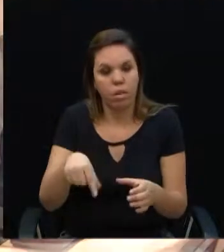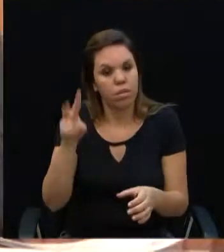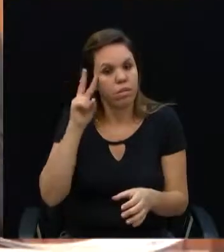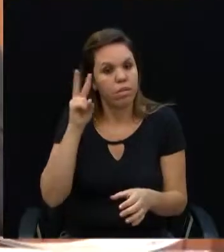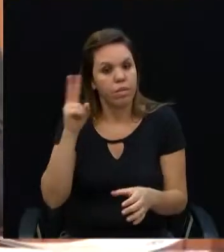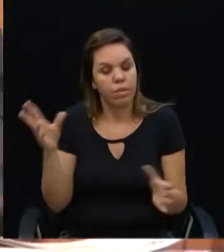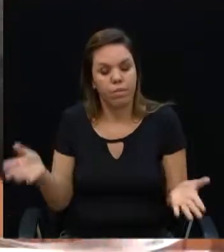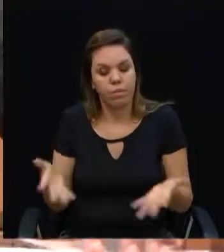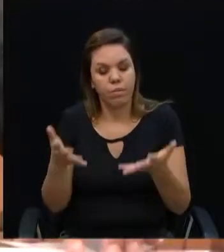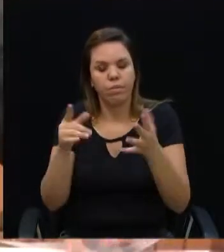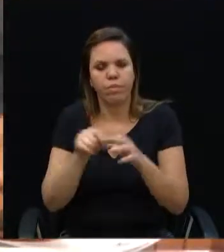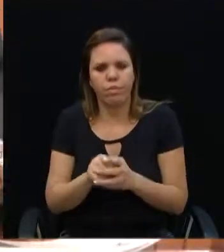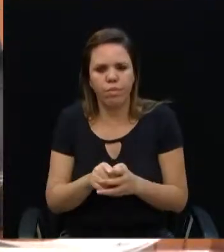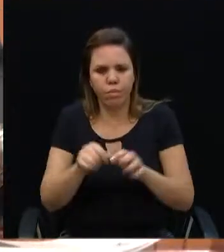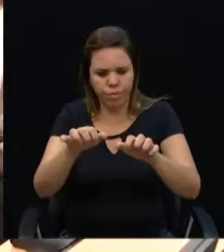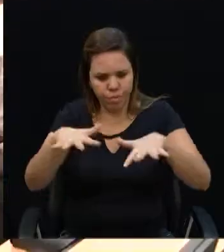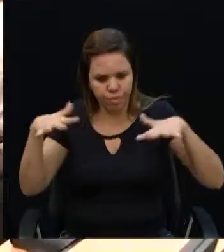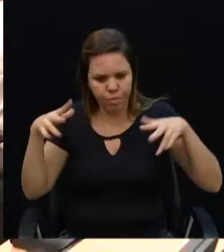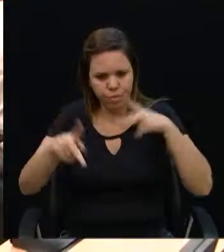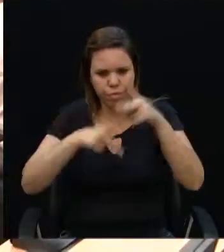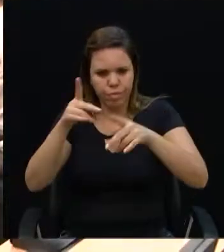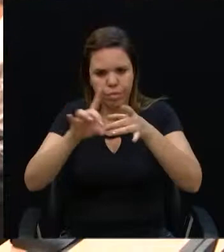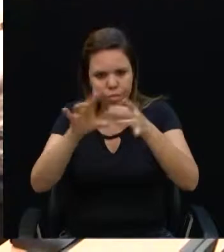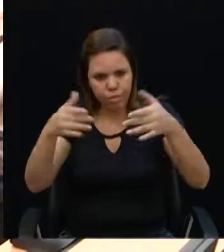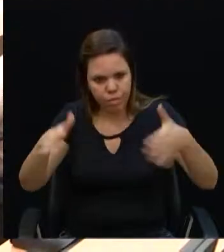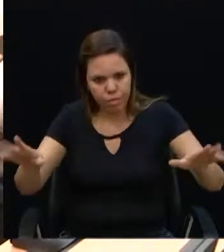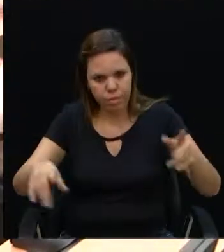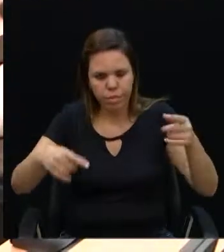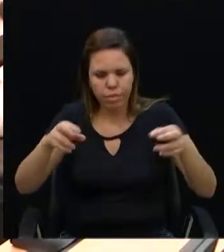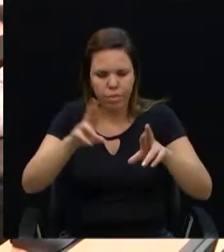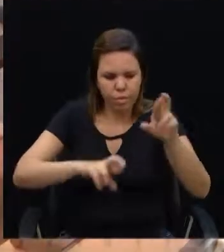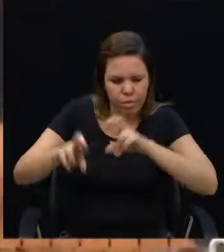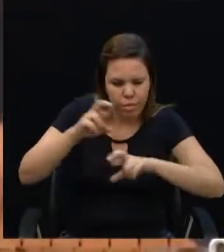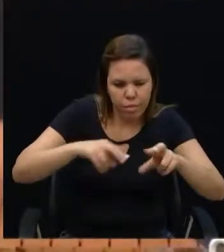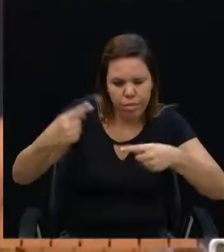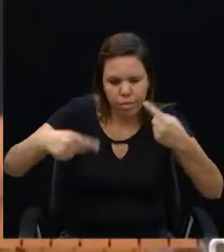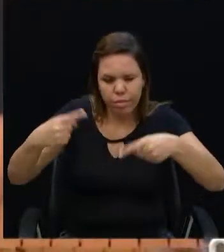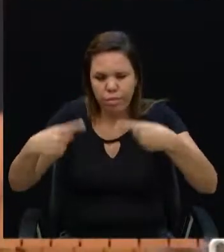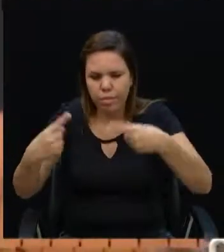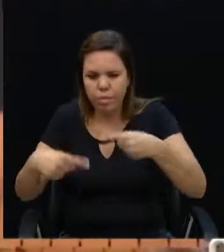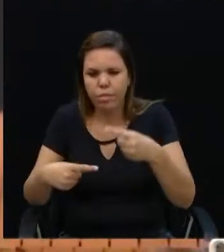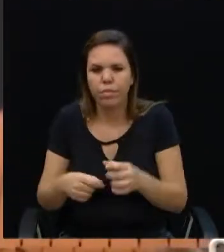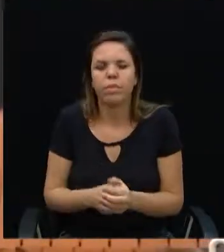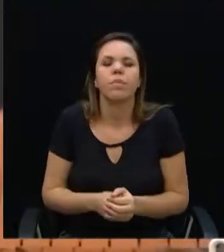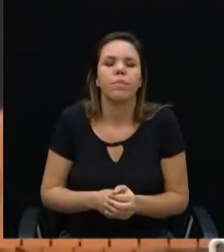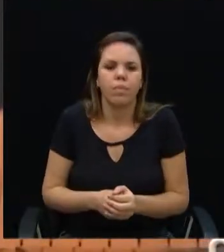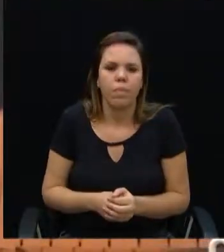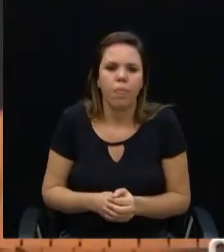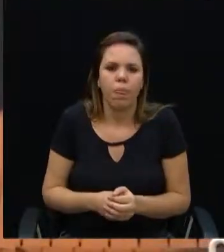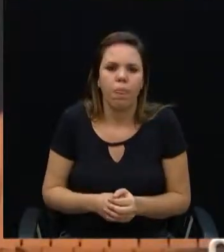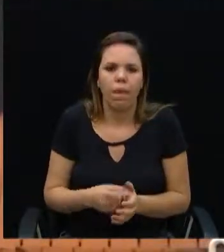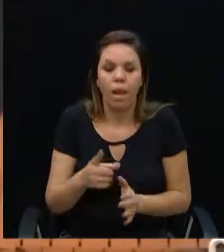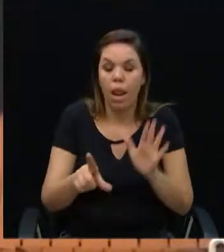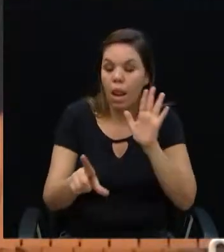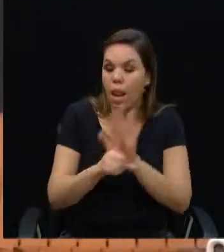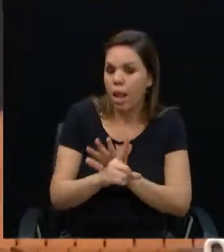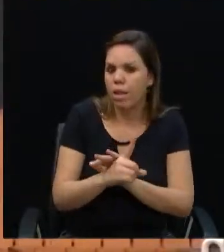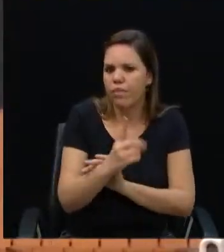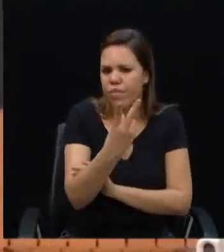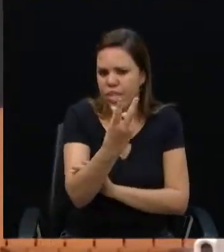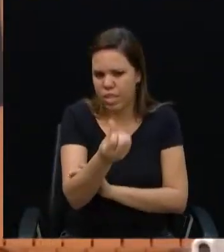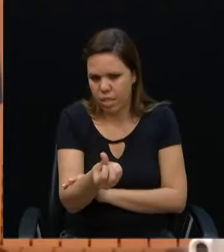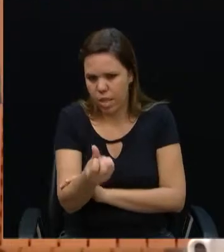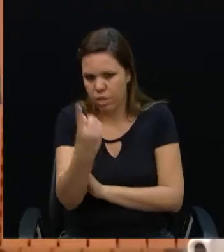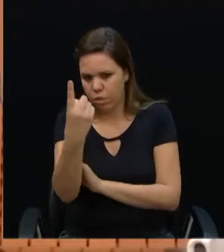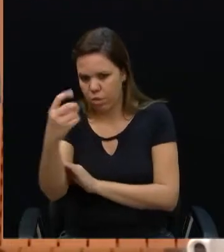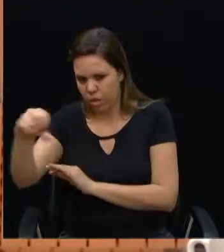nesta segunda-feira uma audiência pública para analisar e discutir o projeto de lei complementar 26 de 2019, de autoria